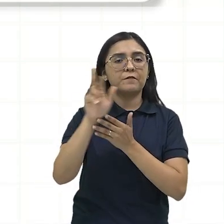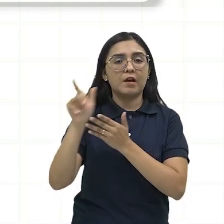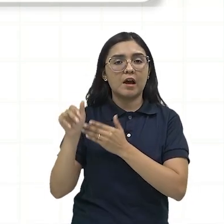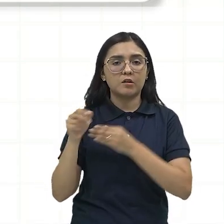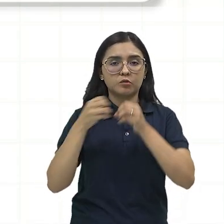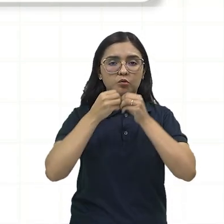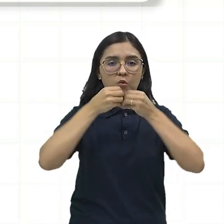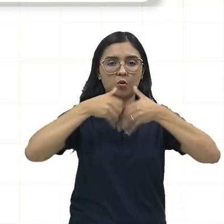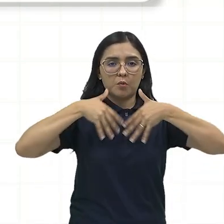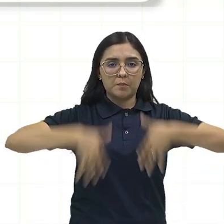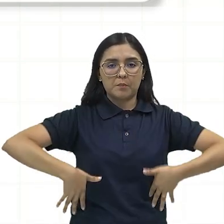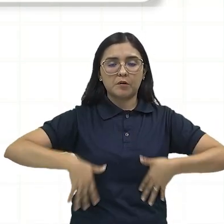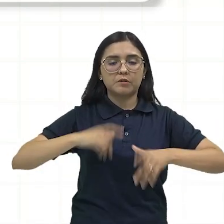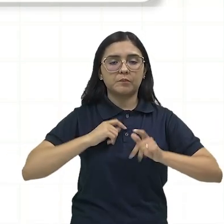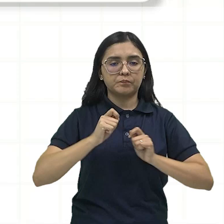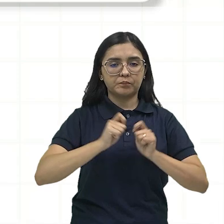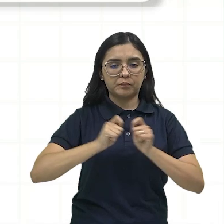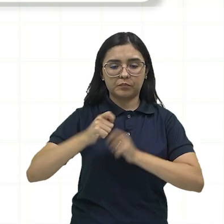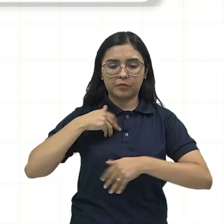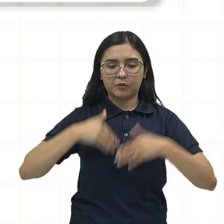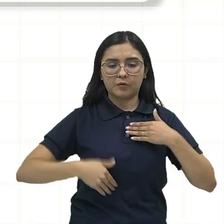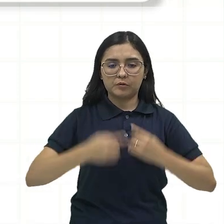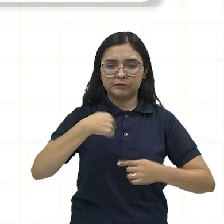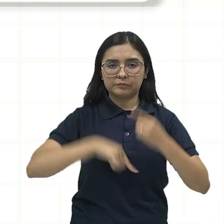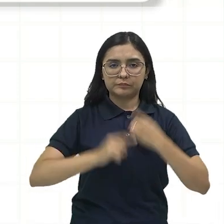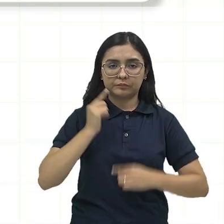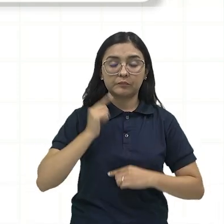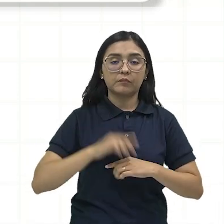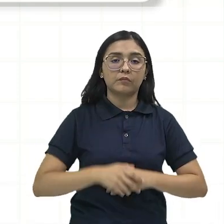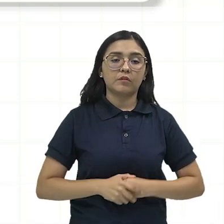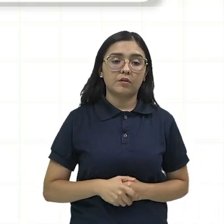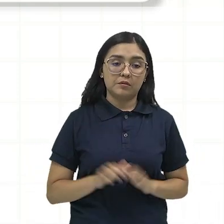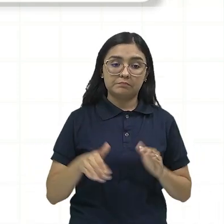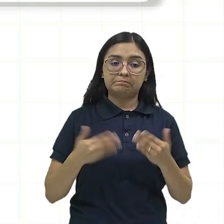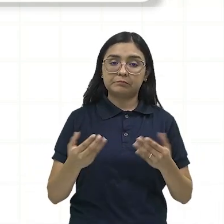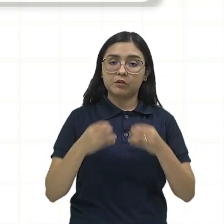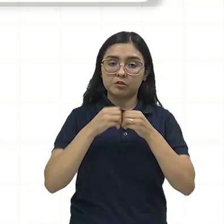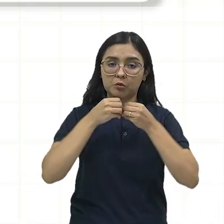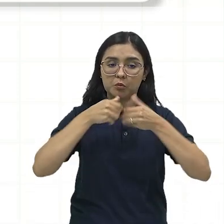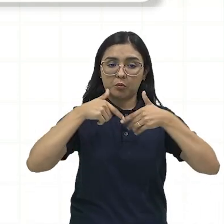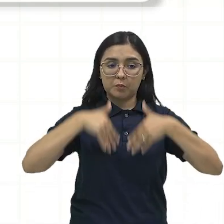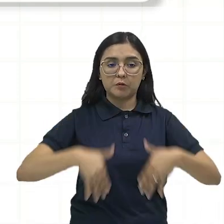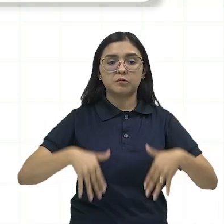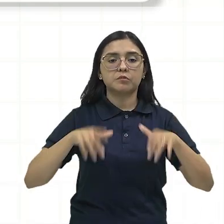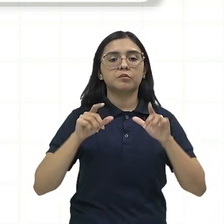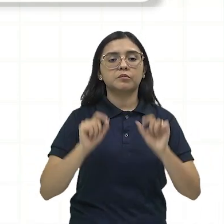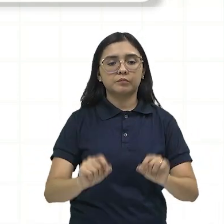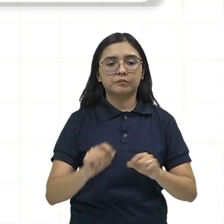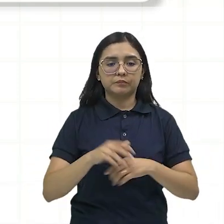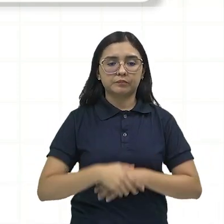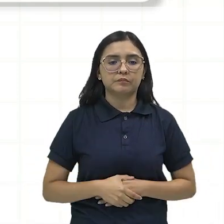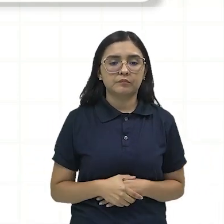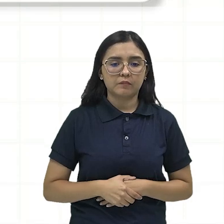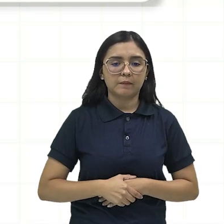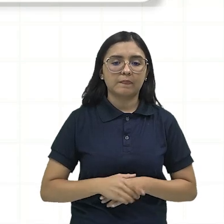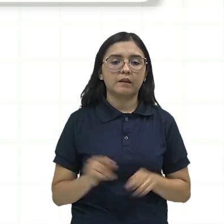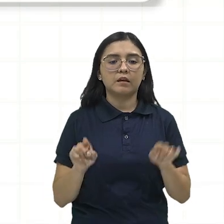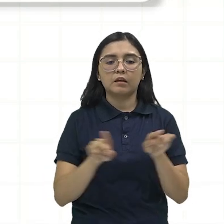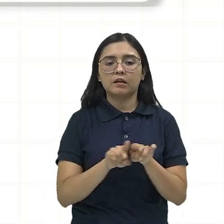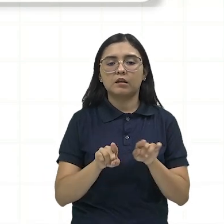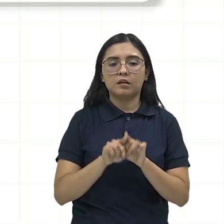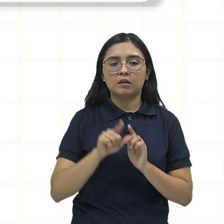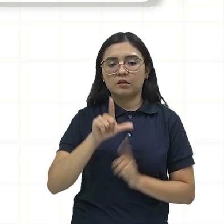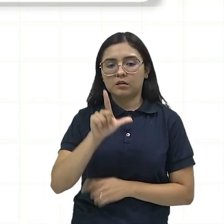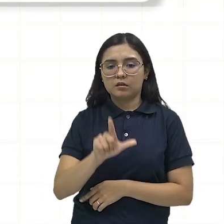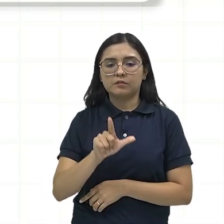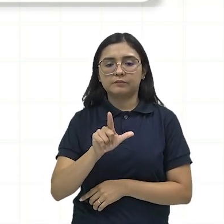que vão regular as funções do nosso organismo. Dentre esses hormônios estão os hormônios luteinizantes, também